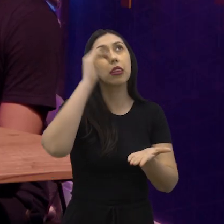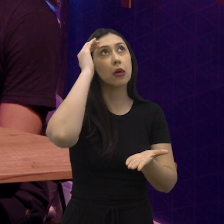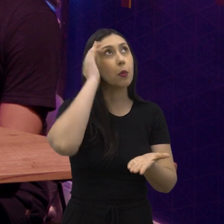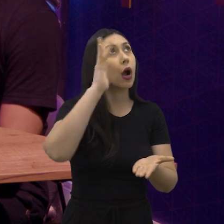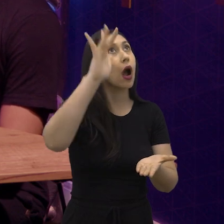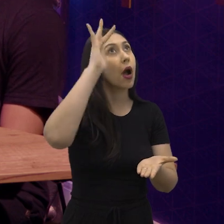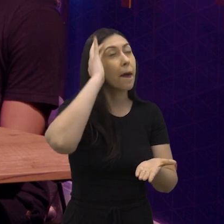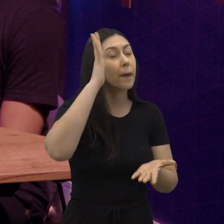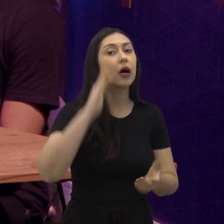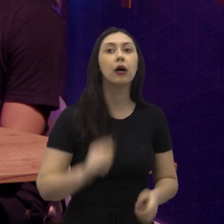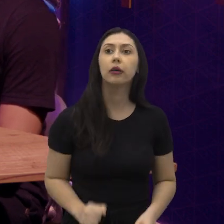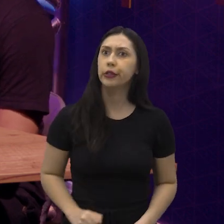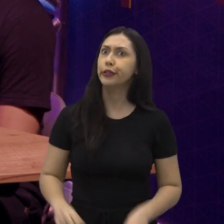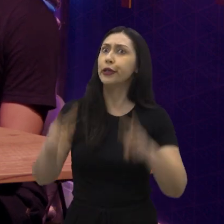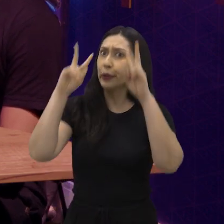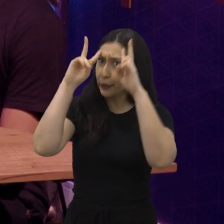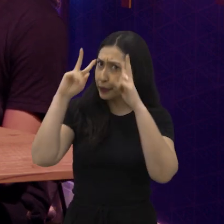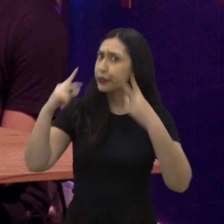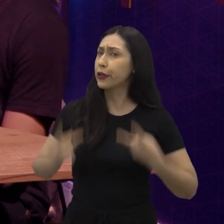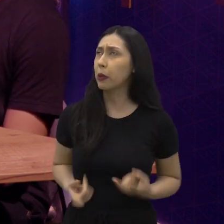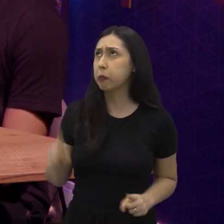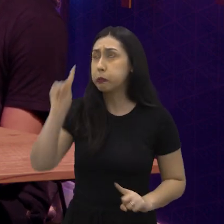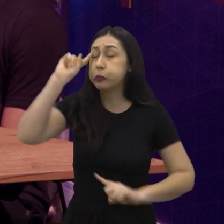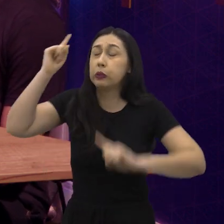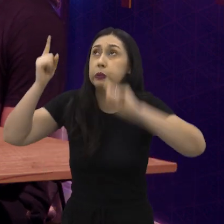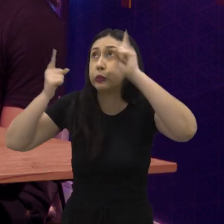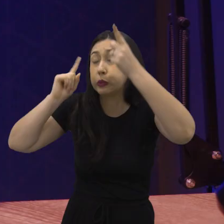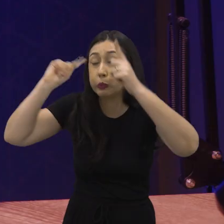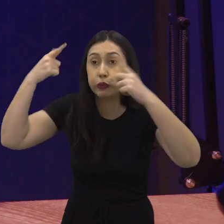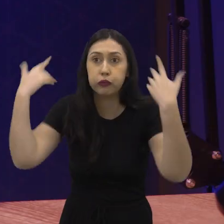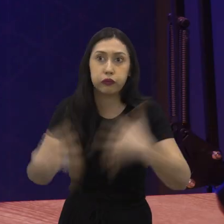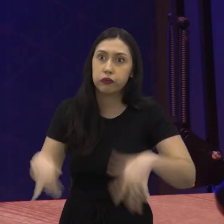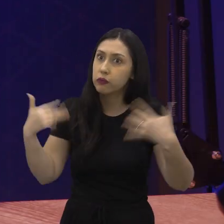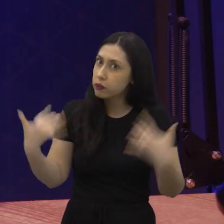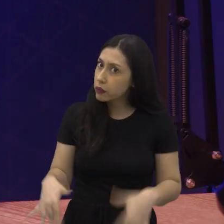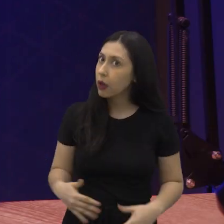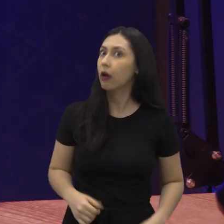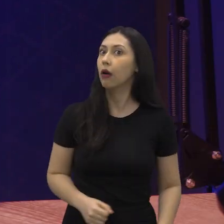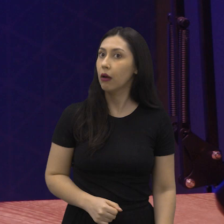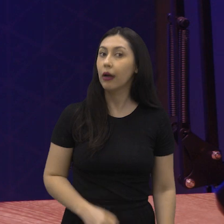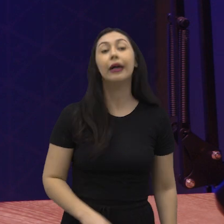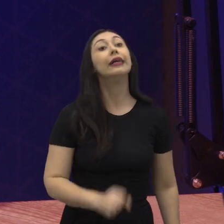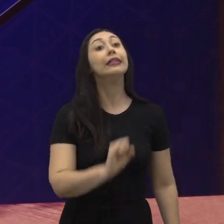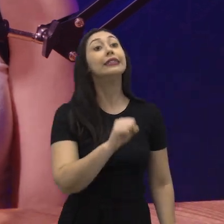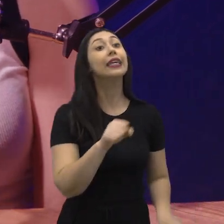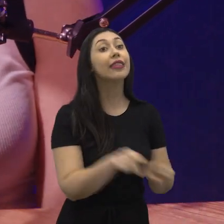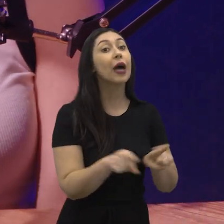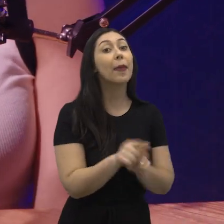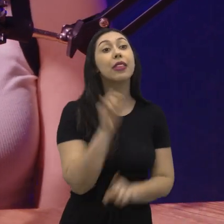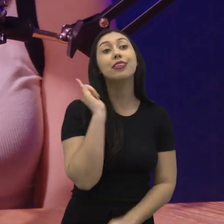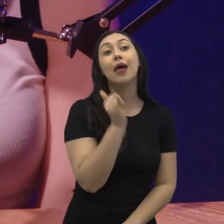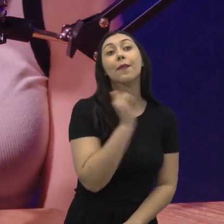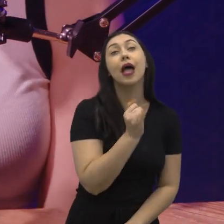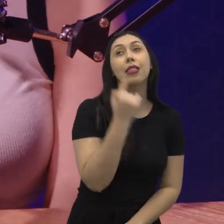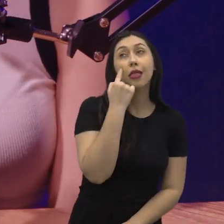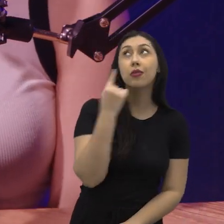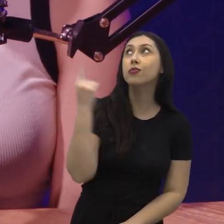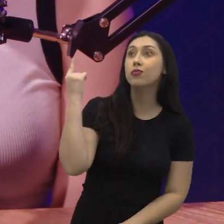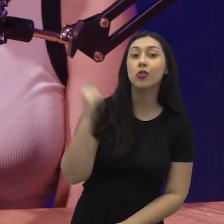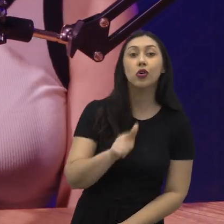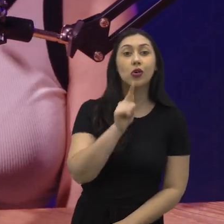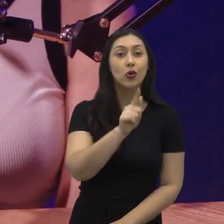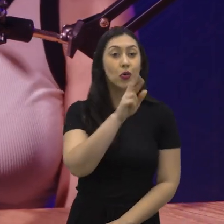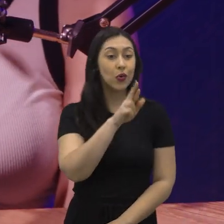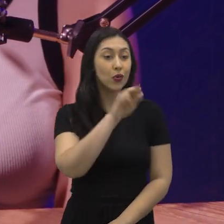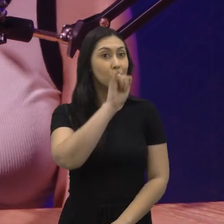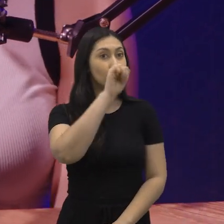E a criatividade do ser humano é absurda. Por exemplo, se a gente pensar também nos contos dos irmãos Grimm, por exemplo, que